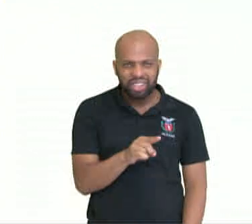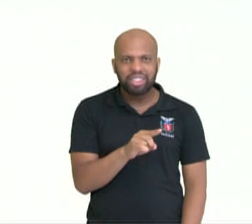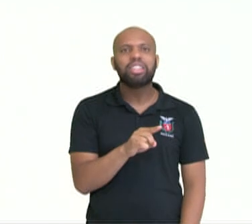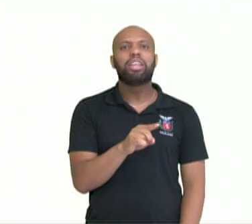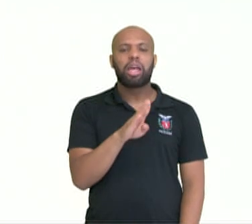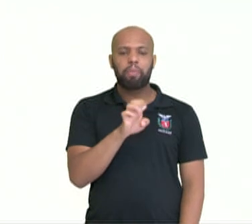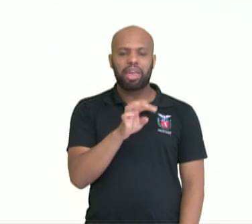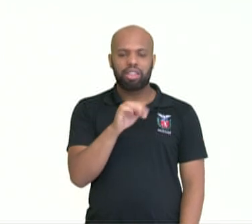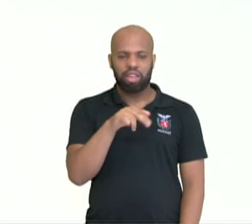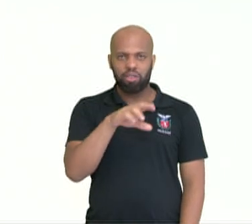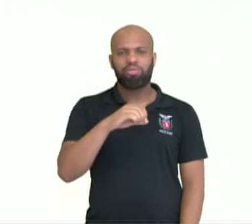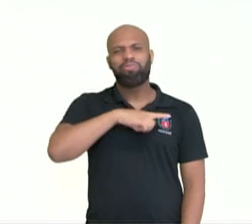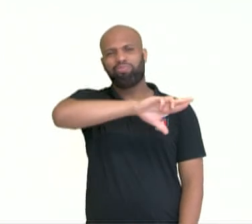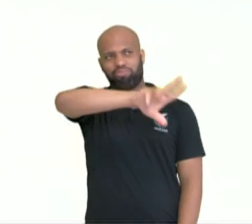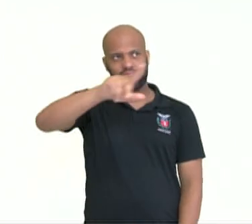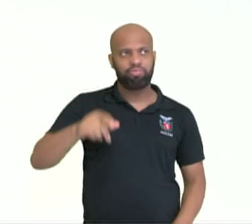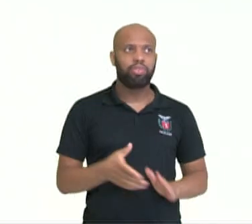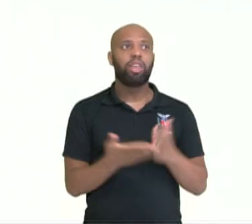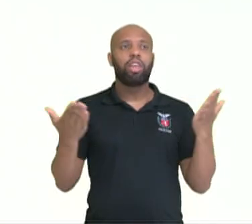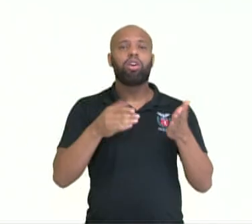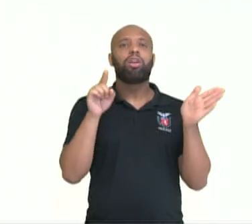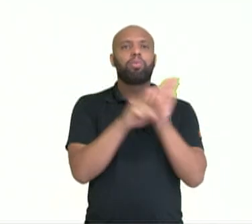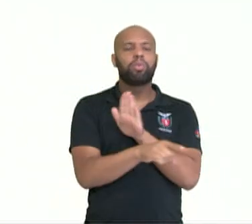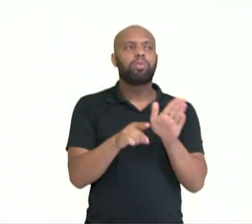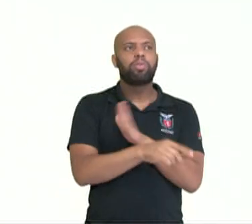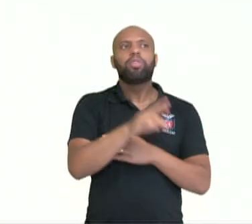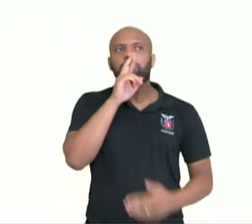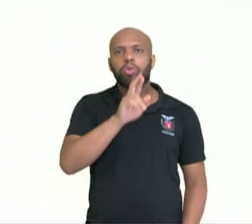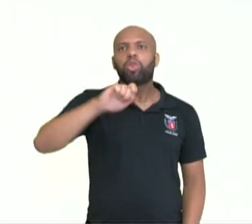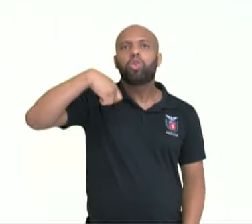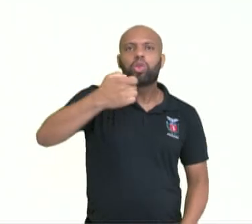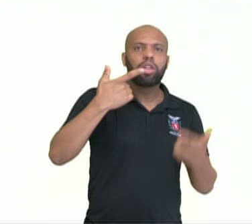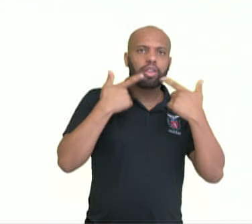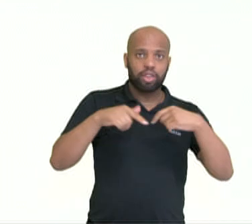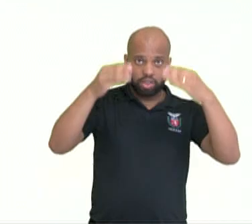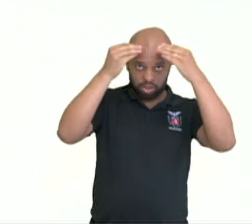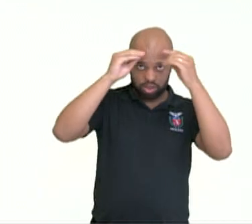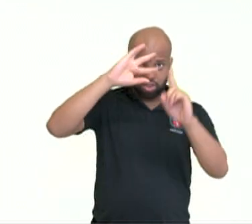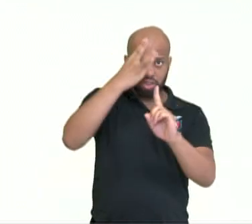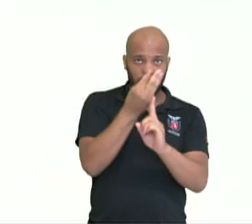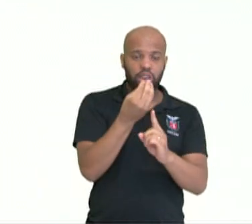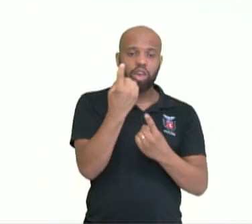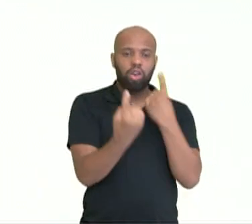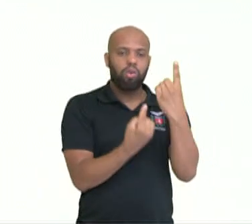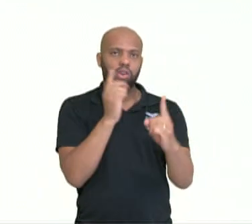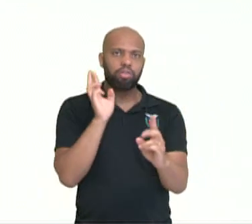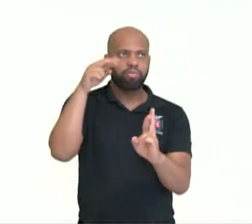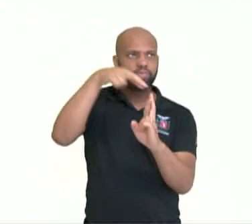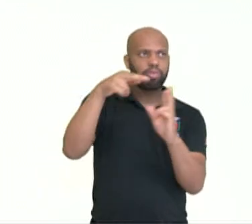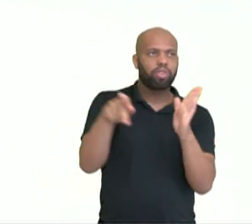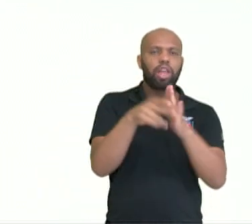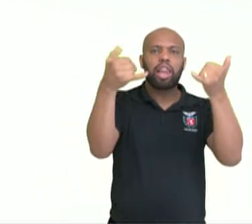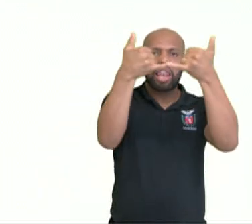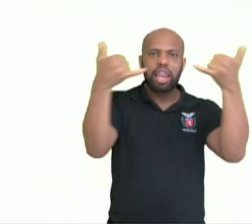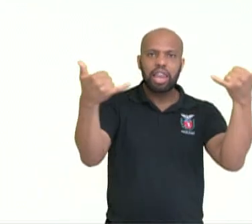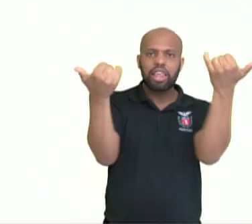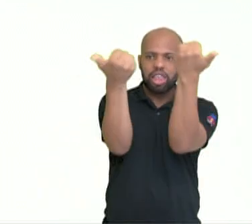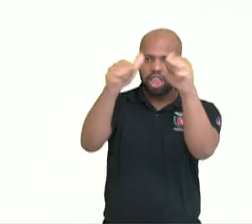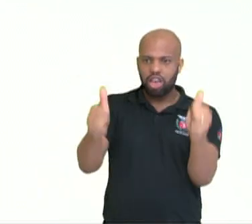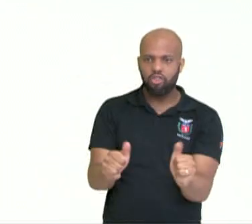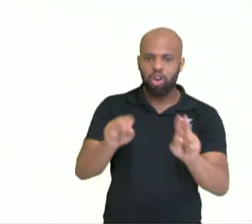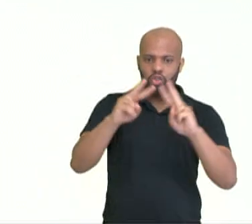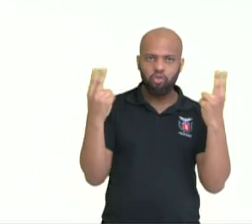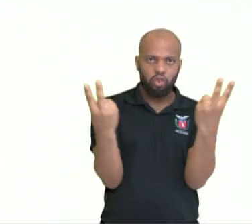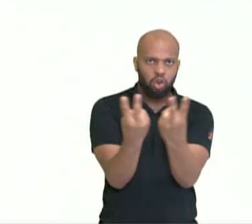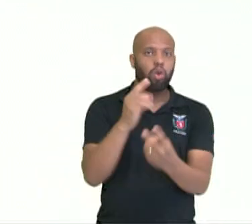pessoal. Respondendo a quiz. Sobre linguagens de arte, quais referem-se à linha, forma e volume? Nós